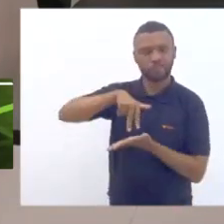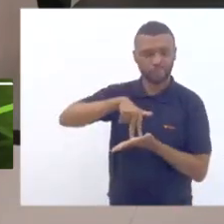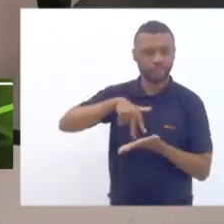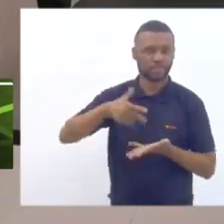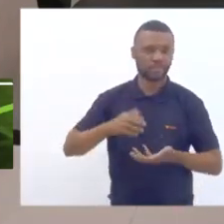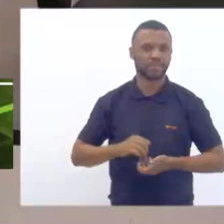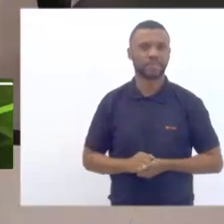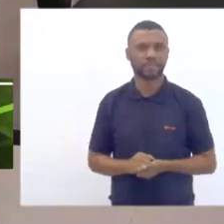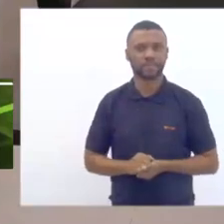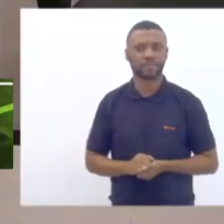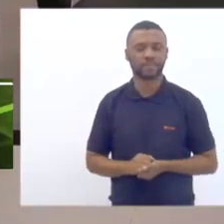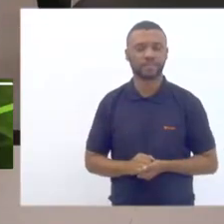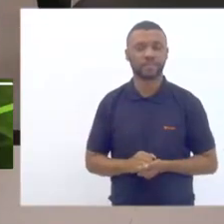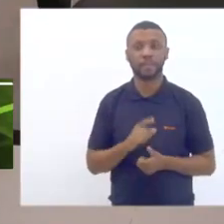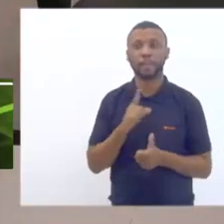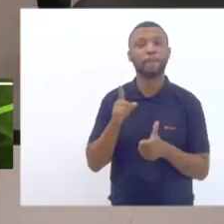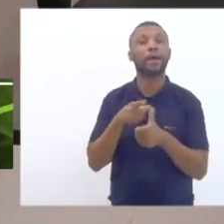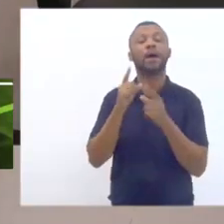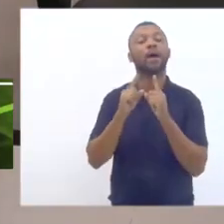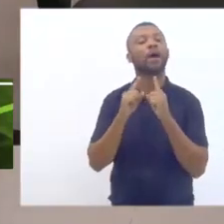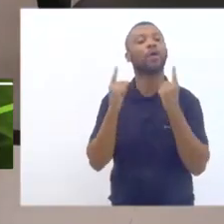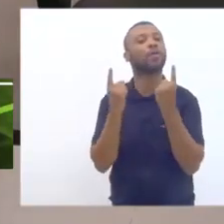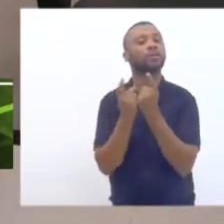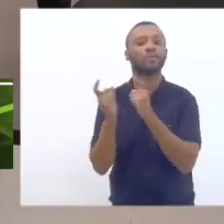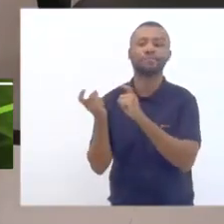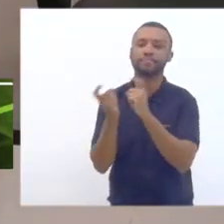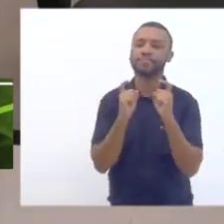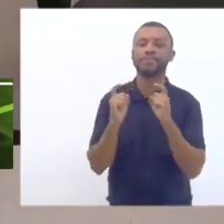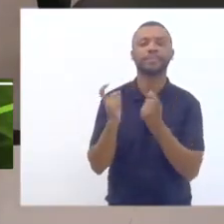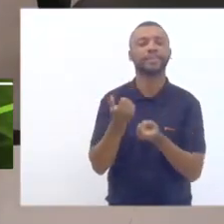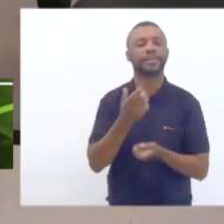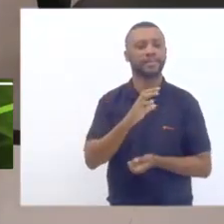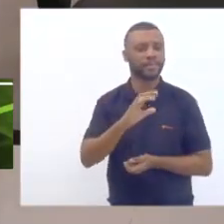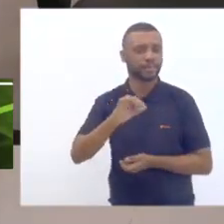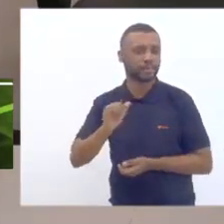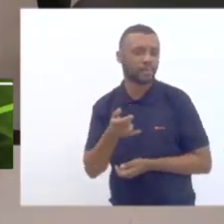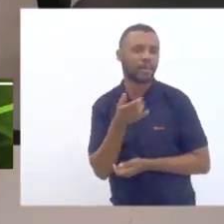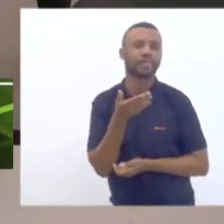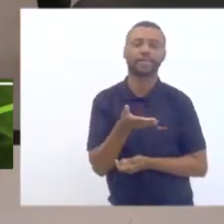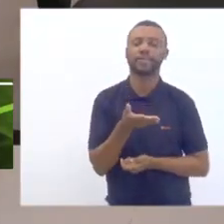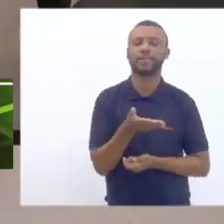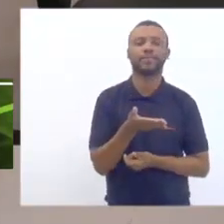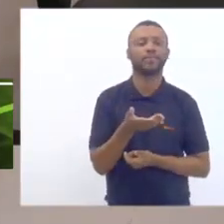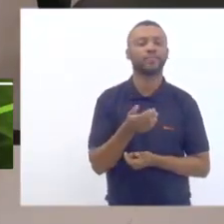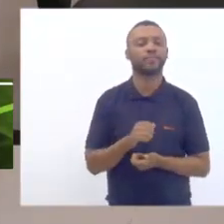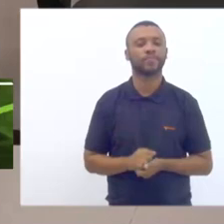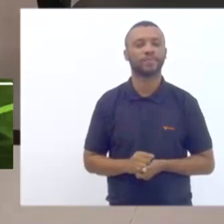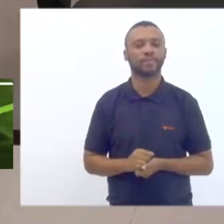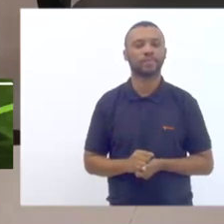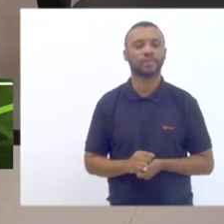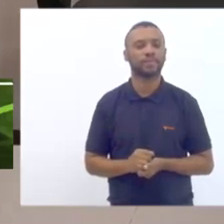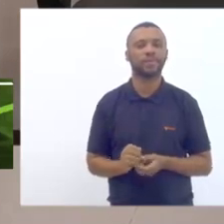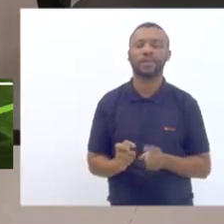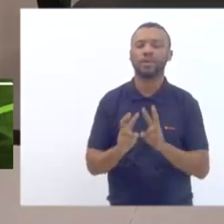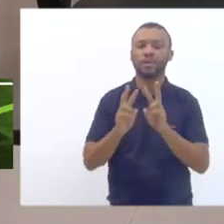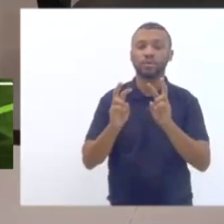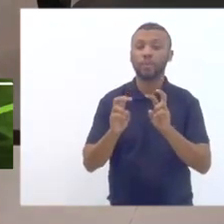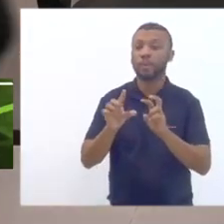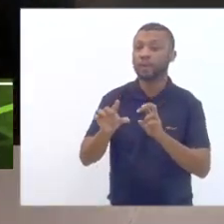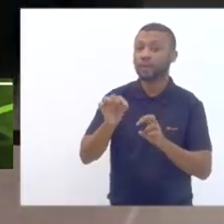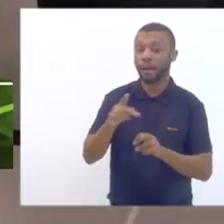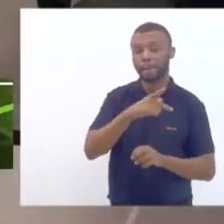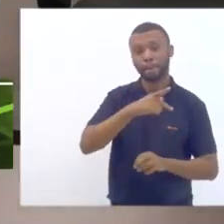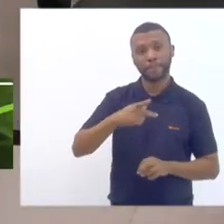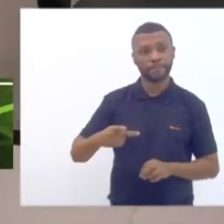nessa minha primeira reunião presencial da CCJ, sob a presidência de Vossa Excelência,